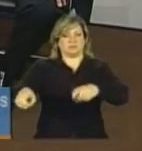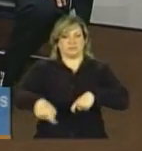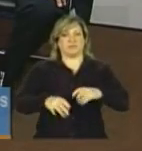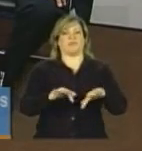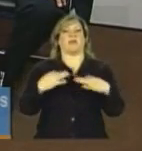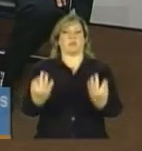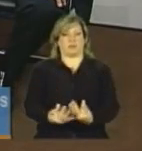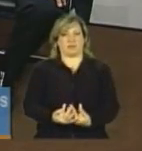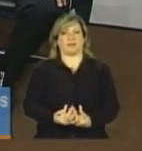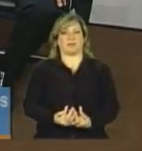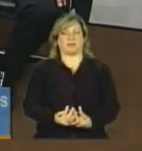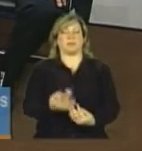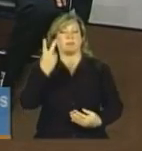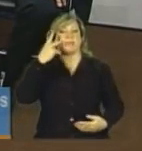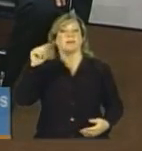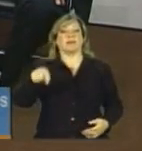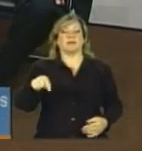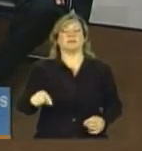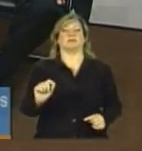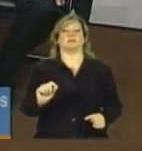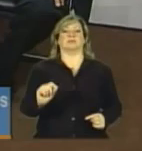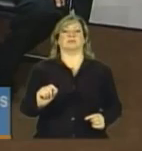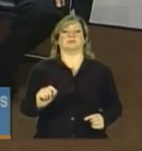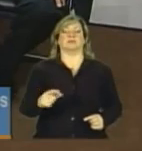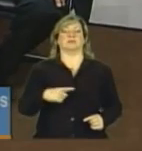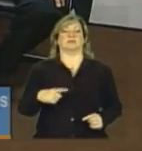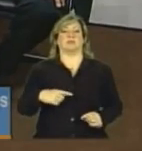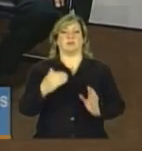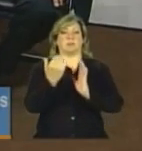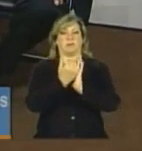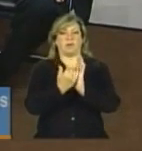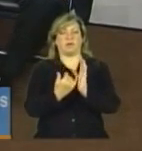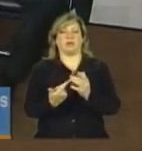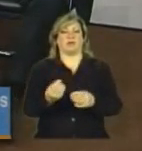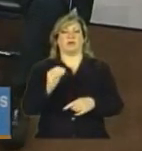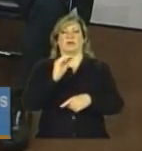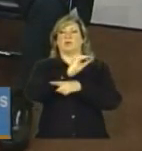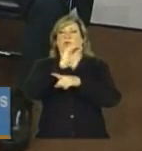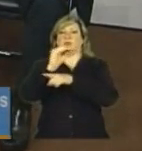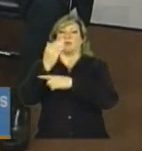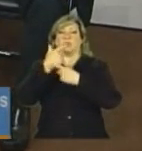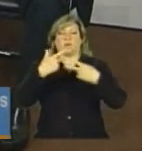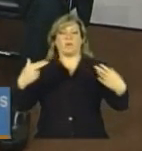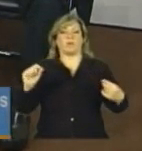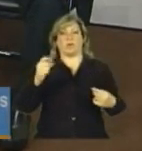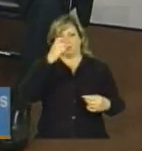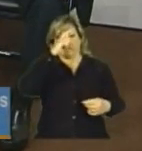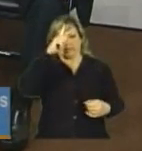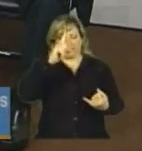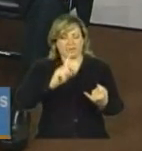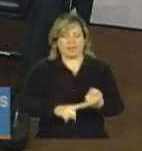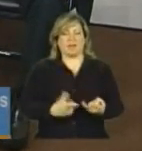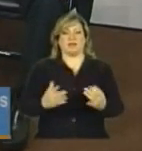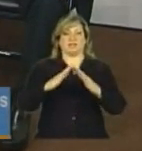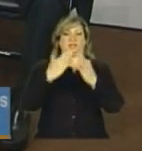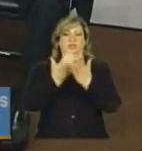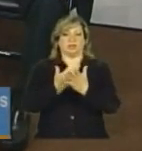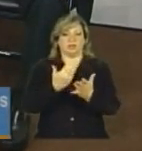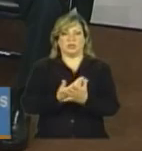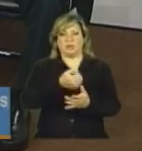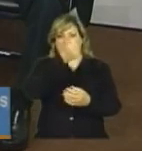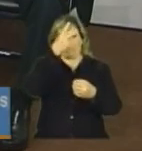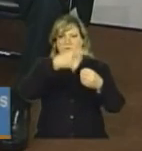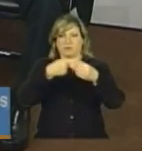exemplo, para programas eh de fornecimento a de como de fornecimento a hospitais estaduais, eh municipais, escolas